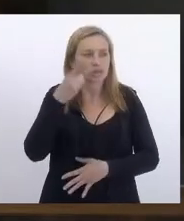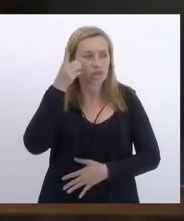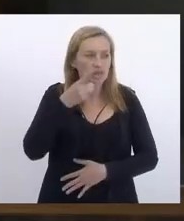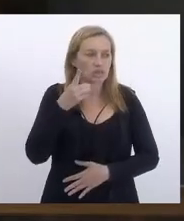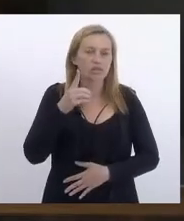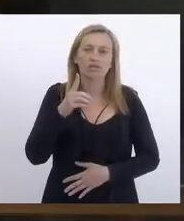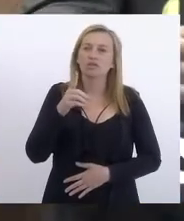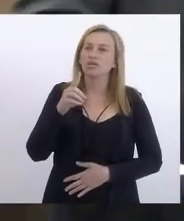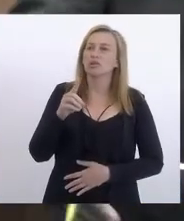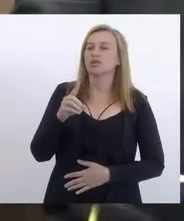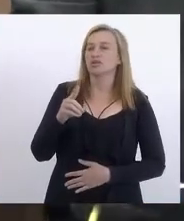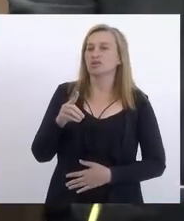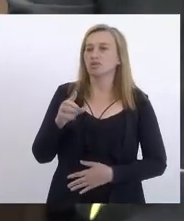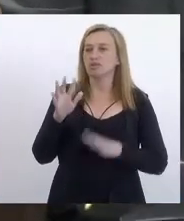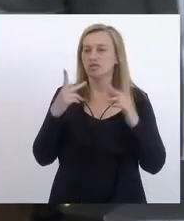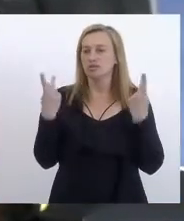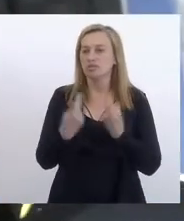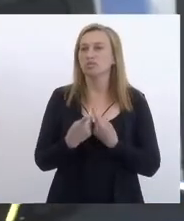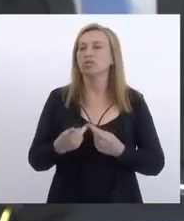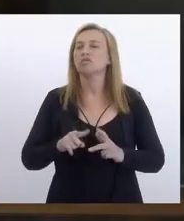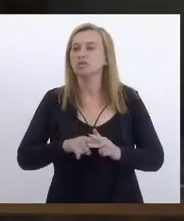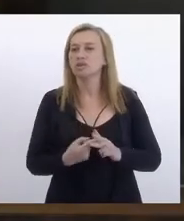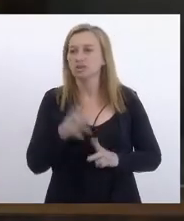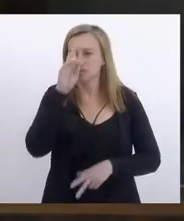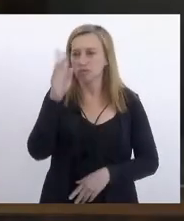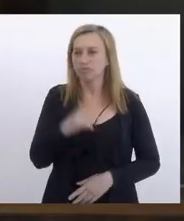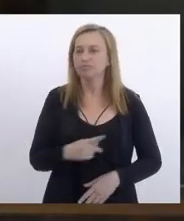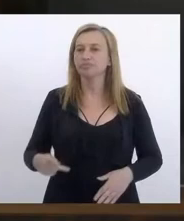Wando Família. Pela manutenção, presidente. Então,